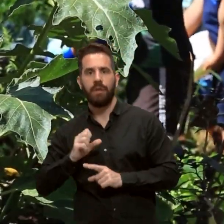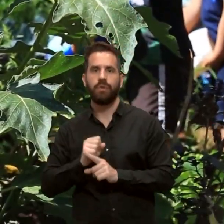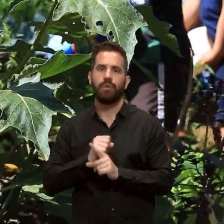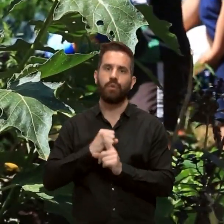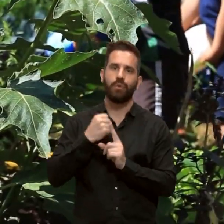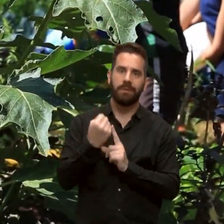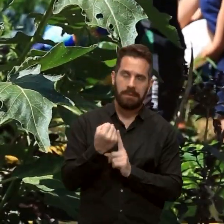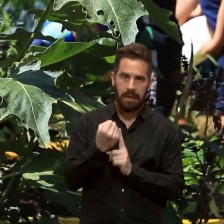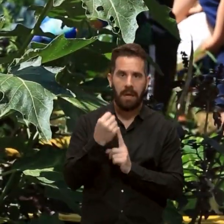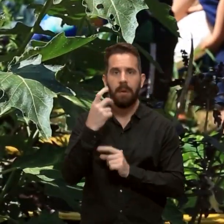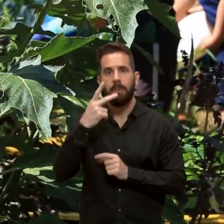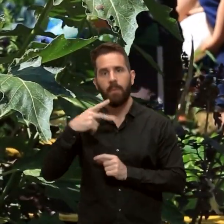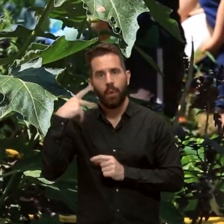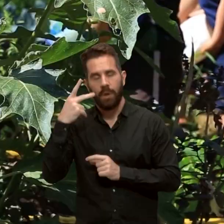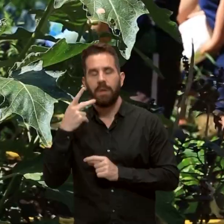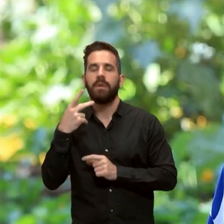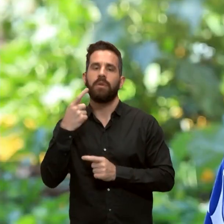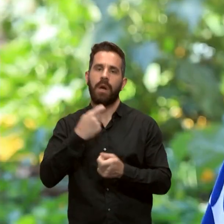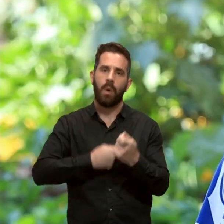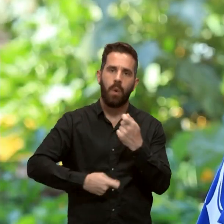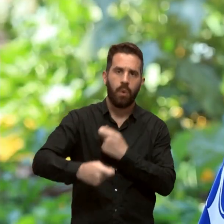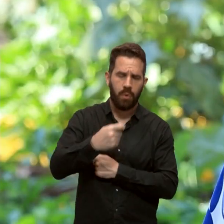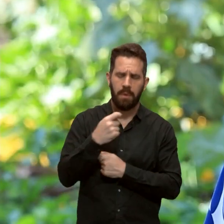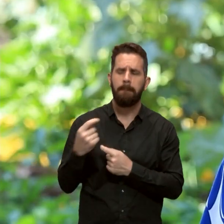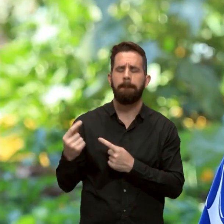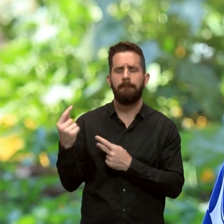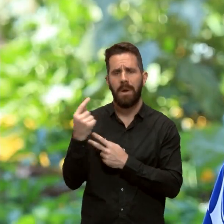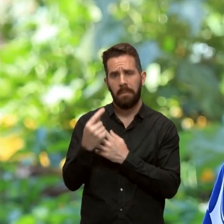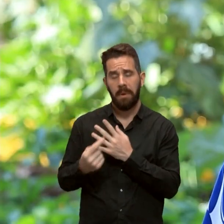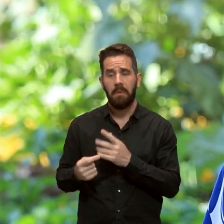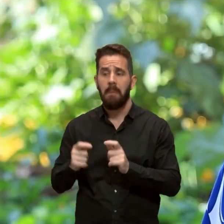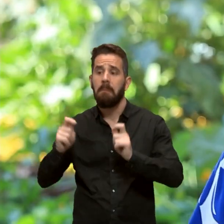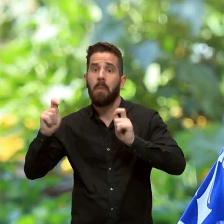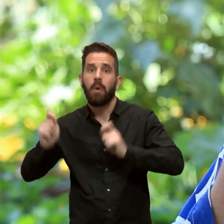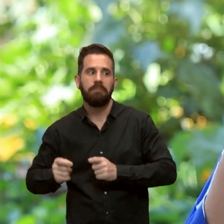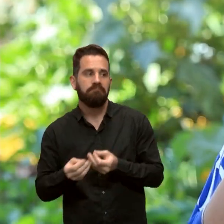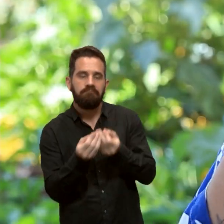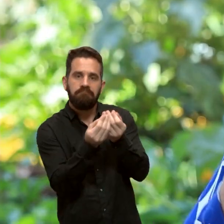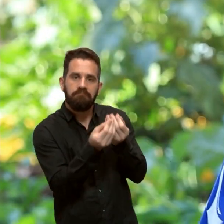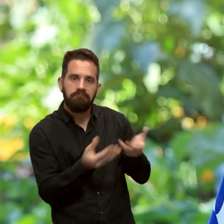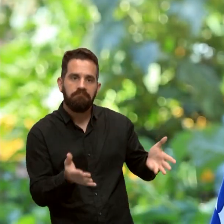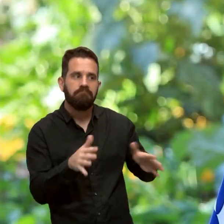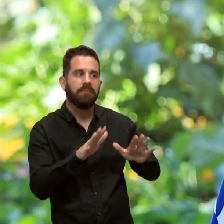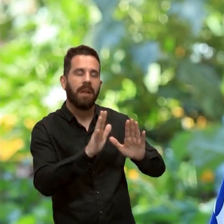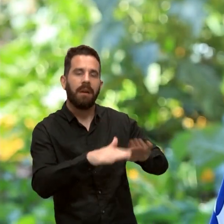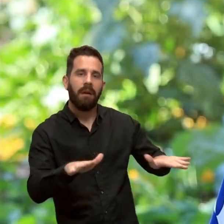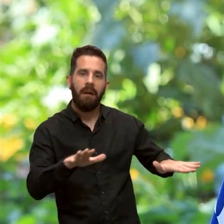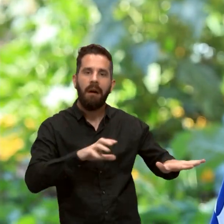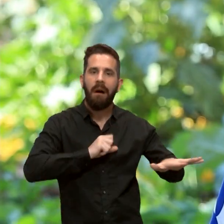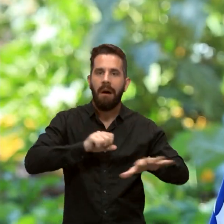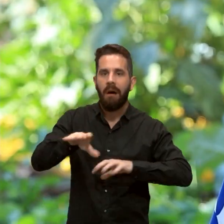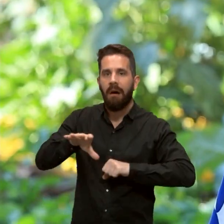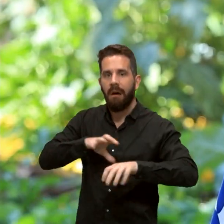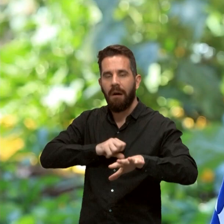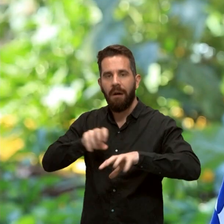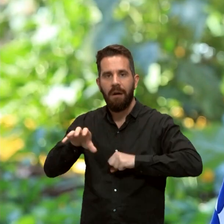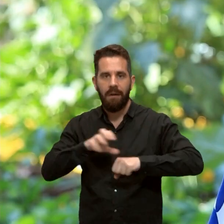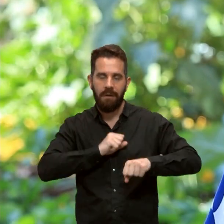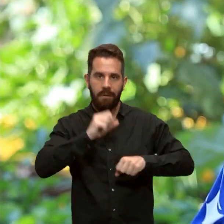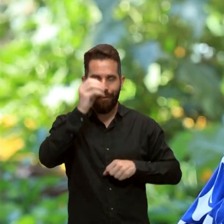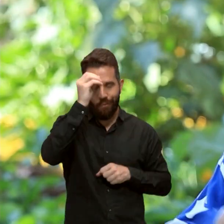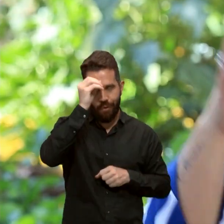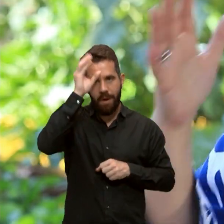sociais, políticos, econômicos. Possibilitar que as crianças se apropriem dos conhecimentos relacionados ao